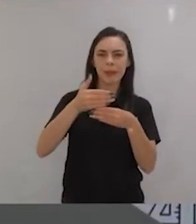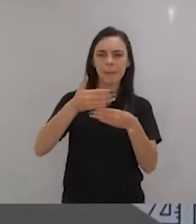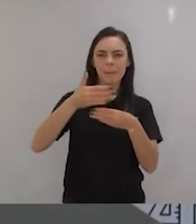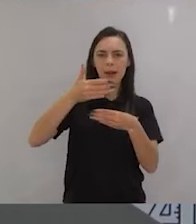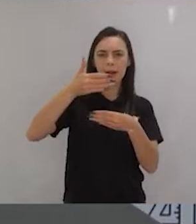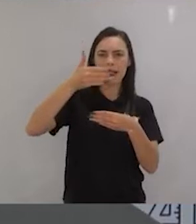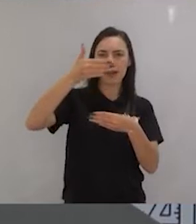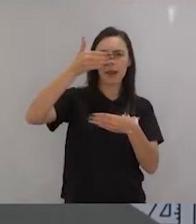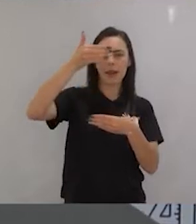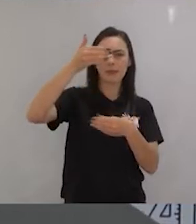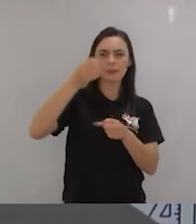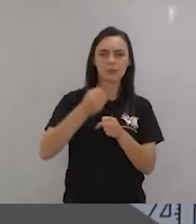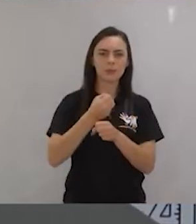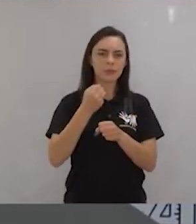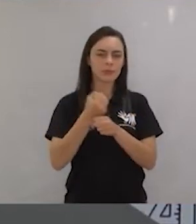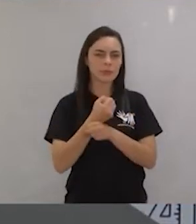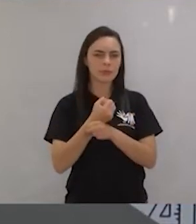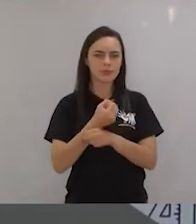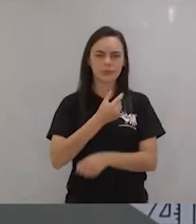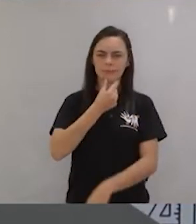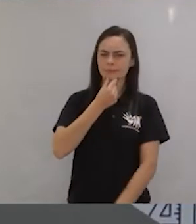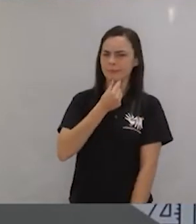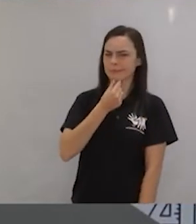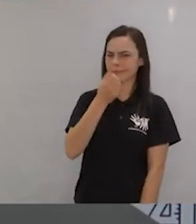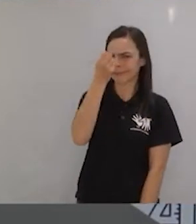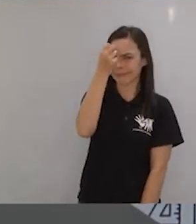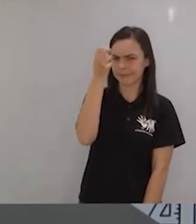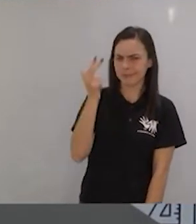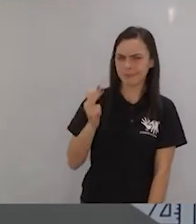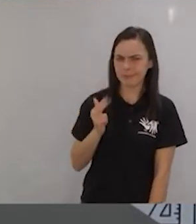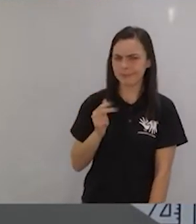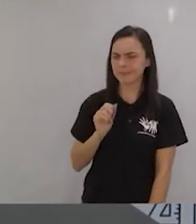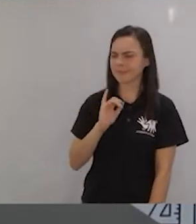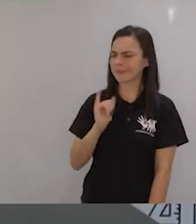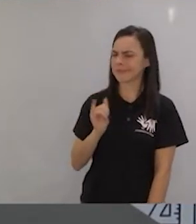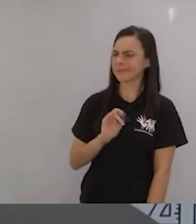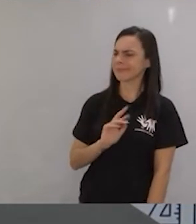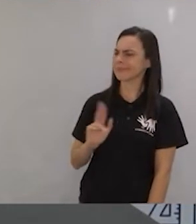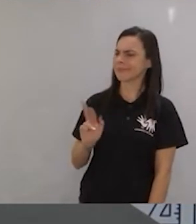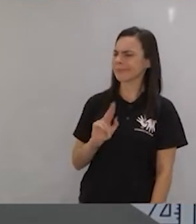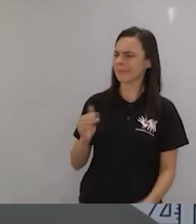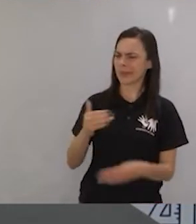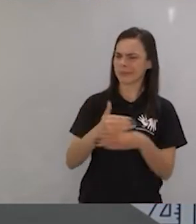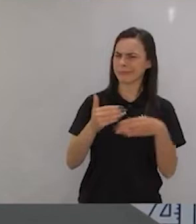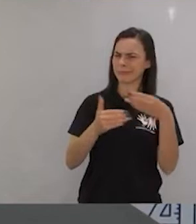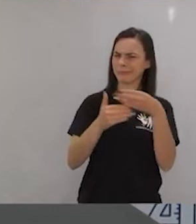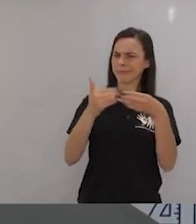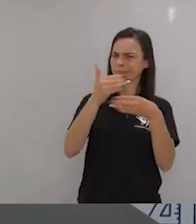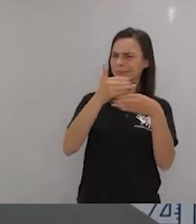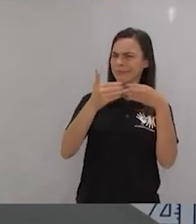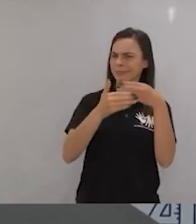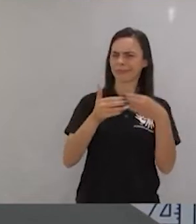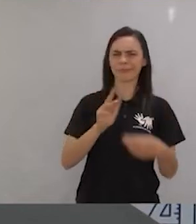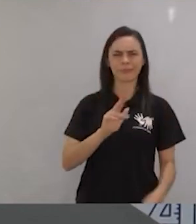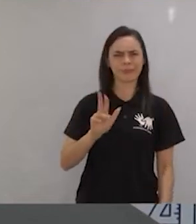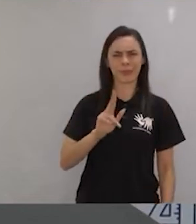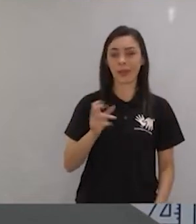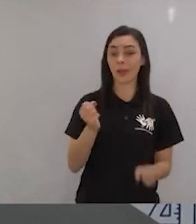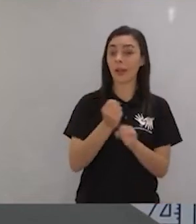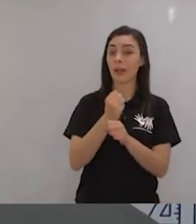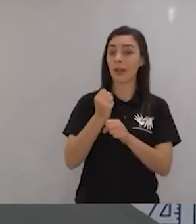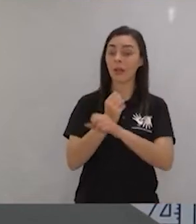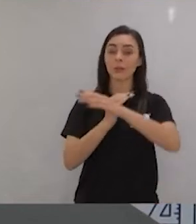construir os maiores muros. Mas o Armandinho é muito esperto. E daí ele falou que não, que muros não,